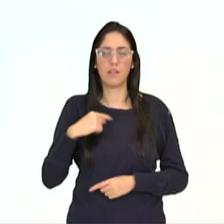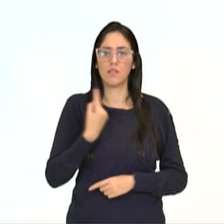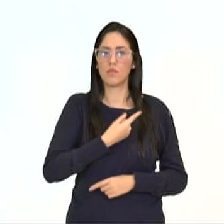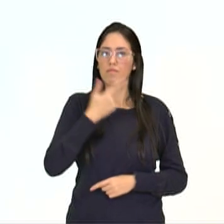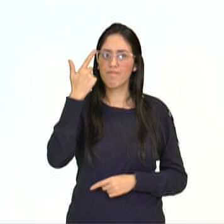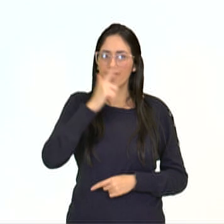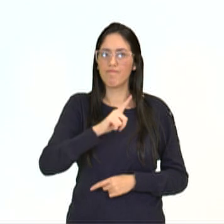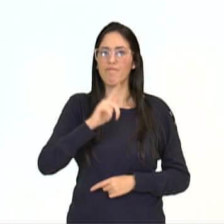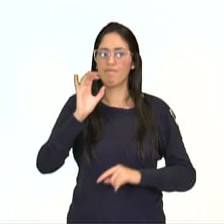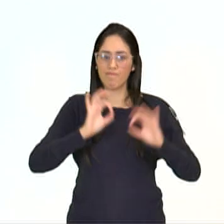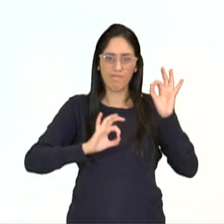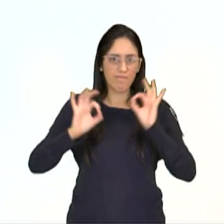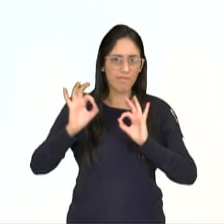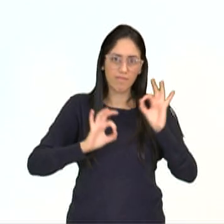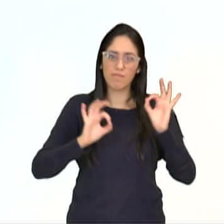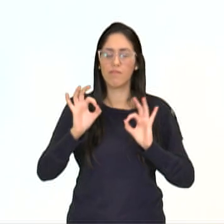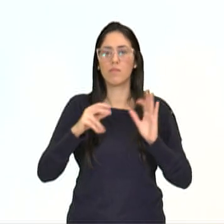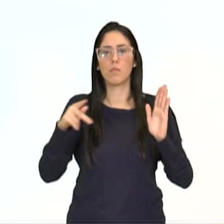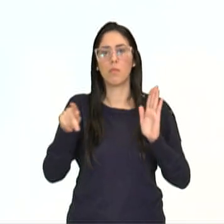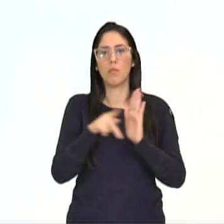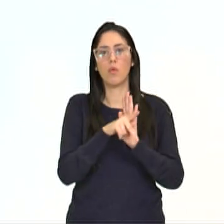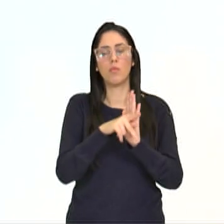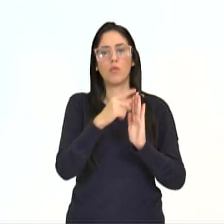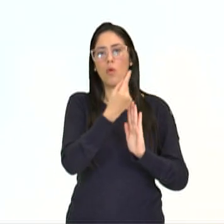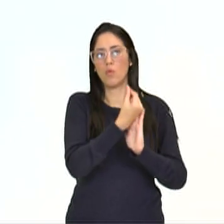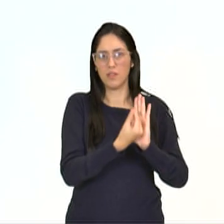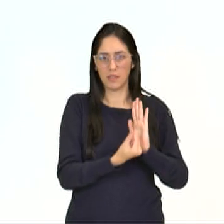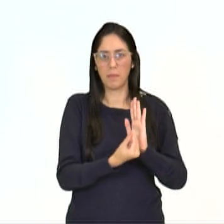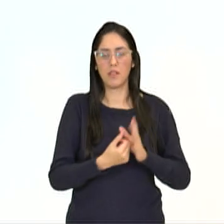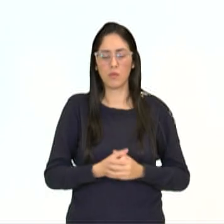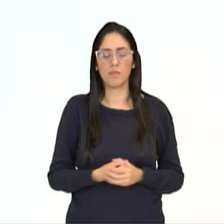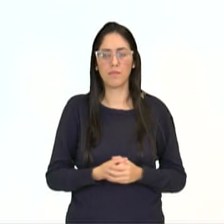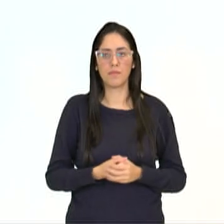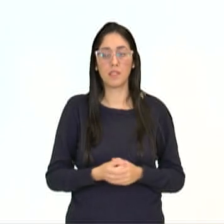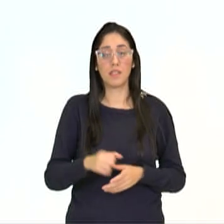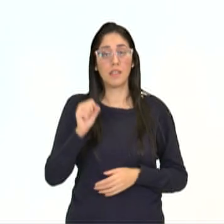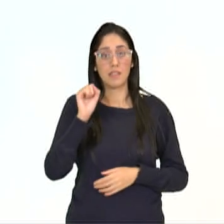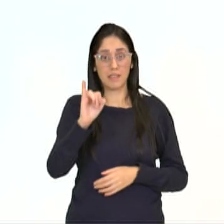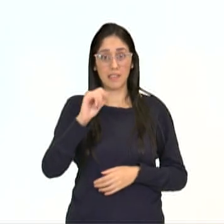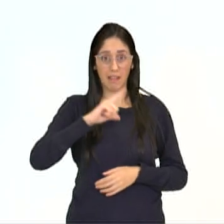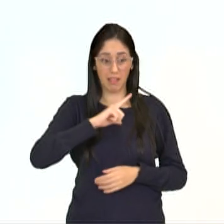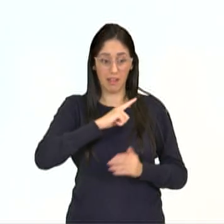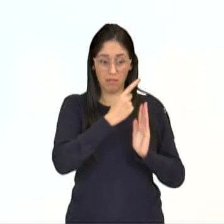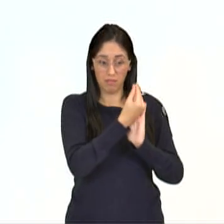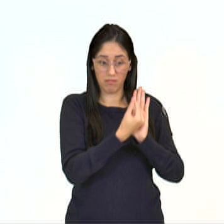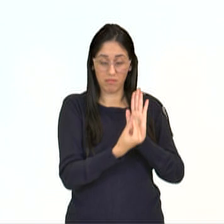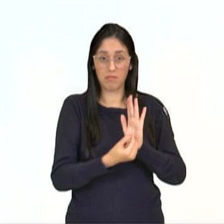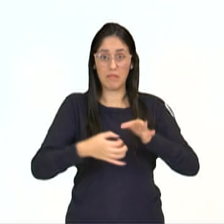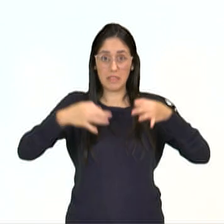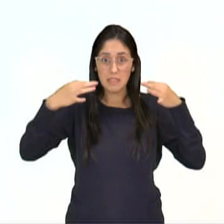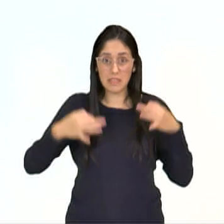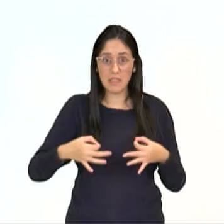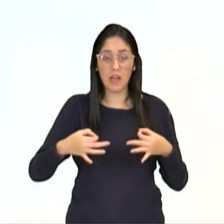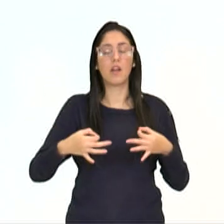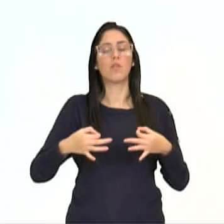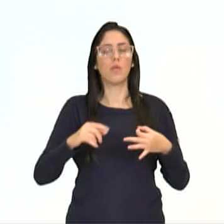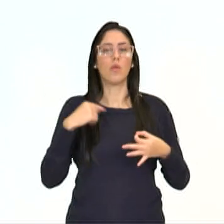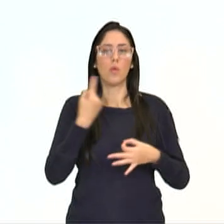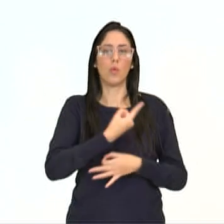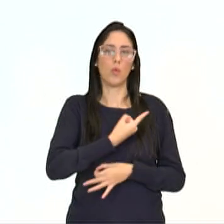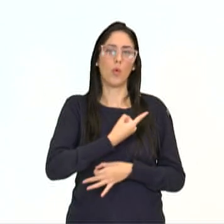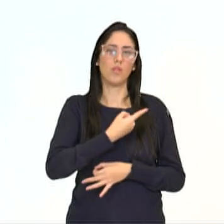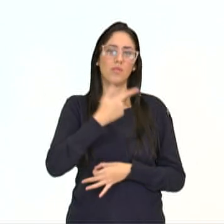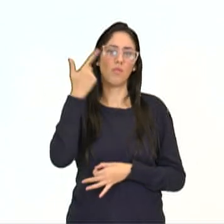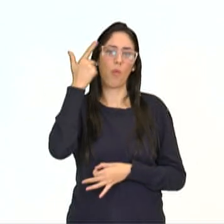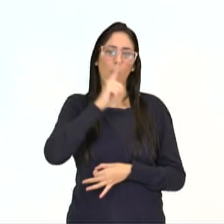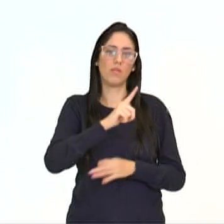organização desse nosso orçamento, né? Porque se a gente tiver um orçamento definido, a gente consegue traçar as metas que a gente quer